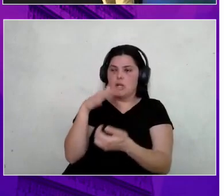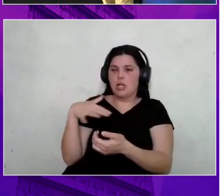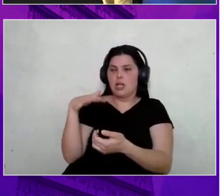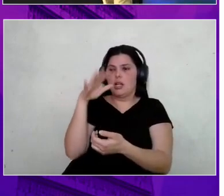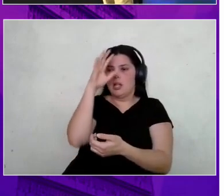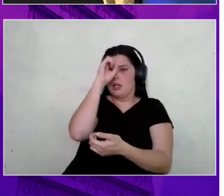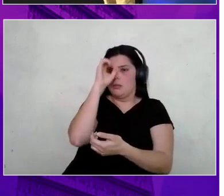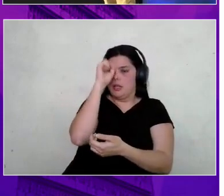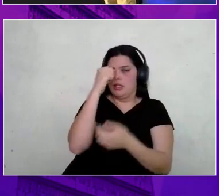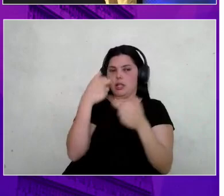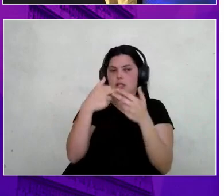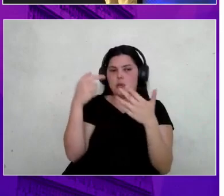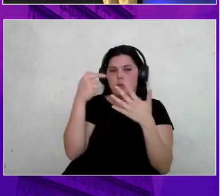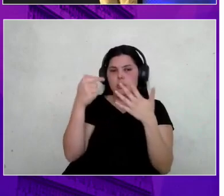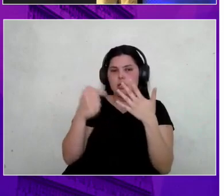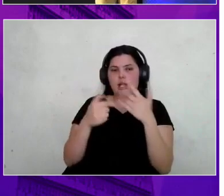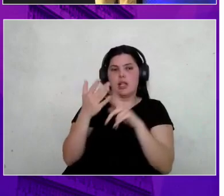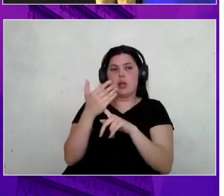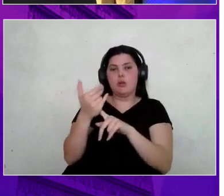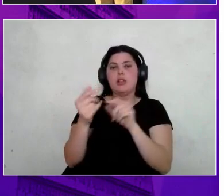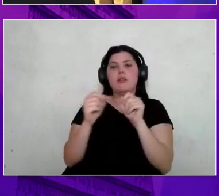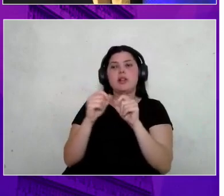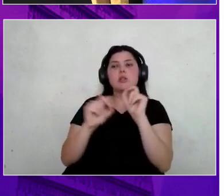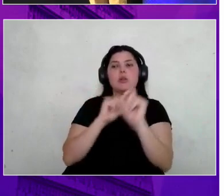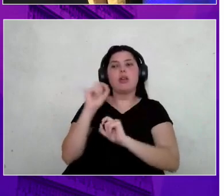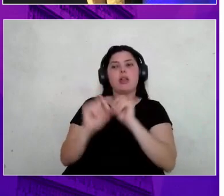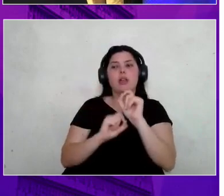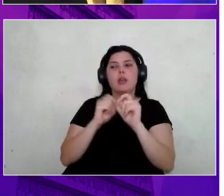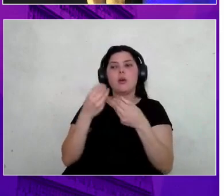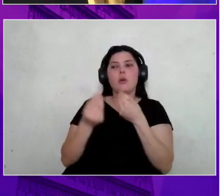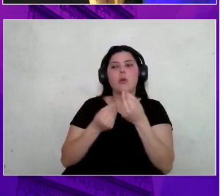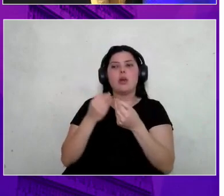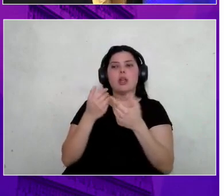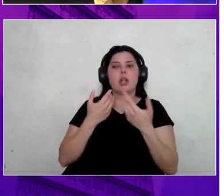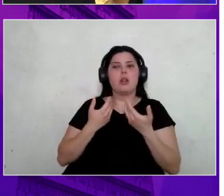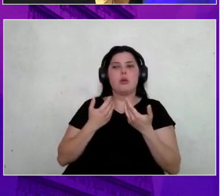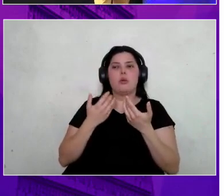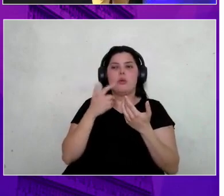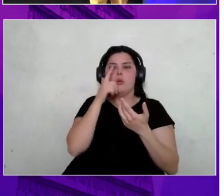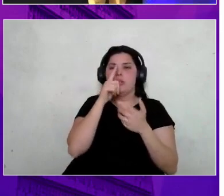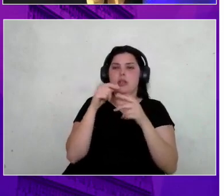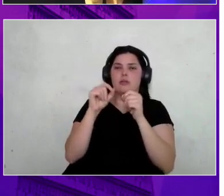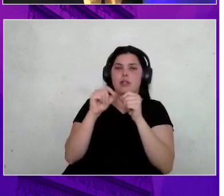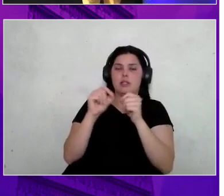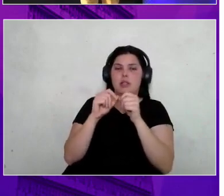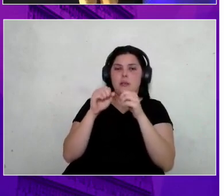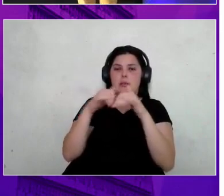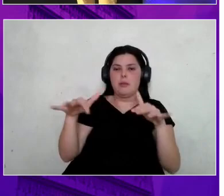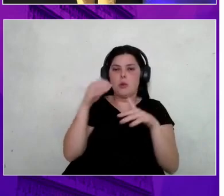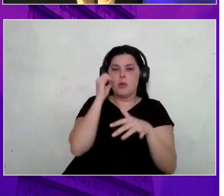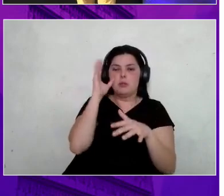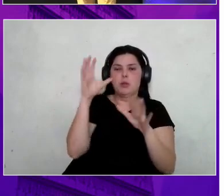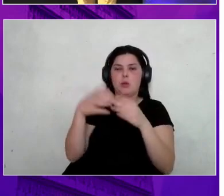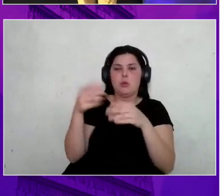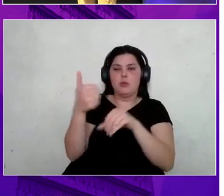que aquela tecnologia faz, do que ela não faz, e também conseguir disseminar o conhecimento entre a equipe. que a gente acredita que é